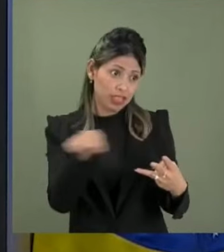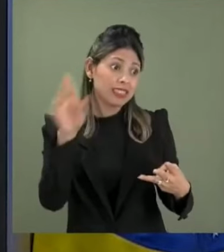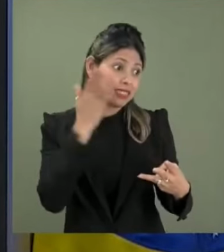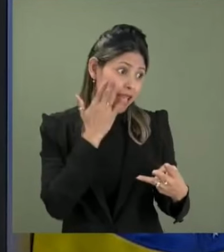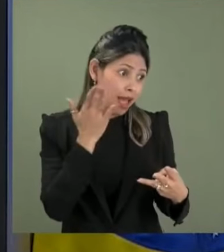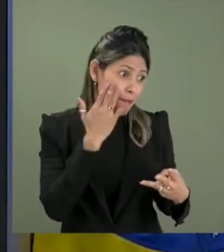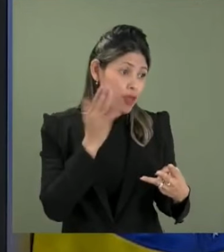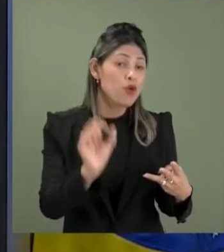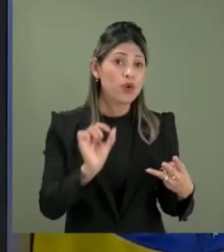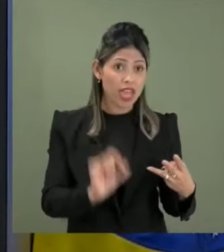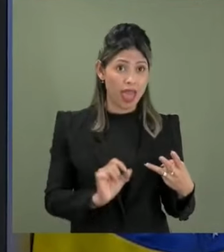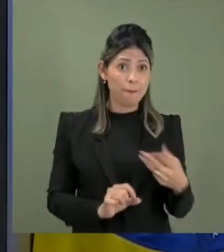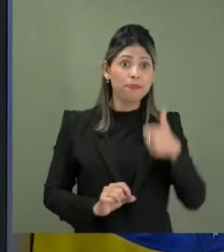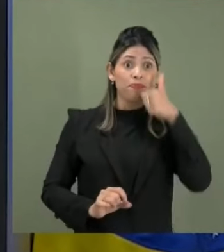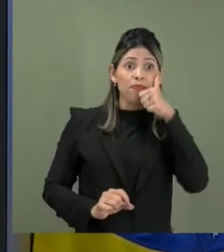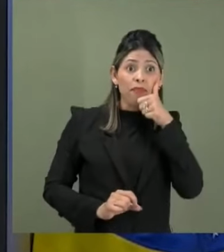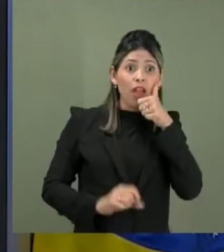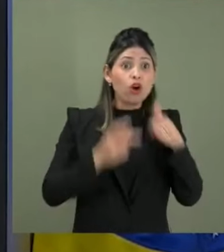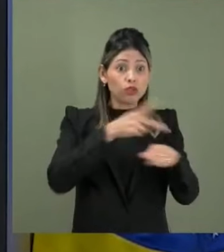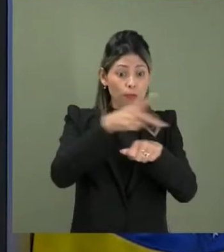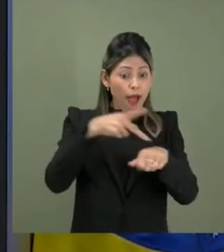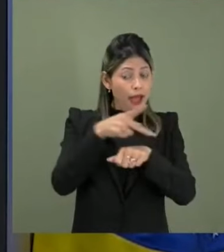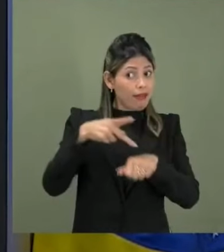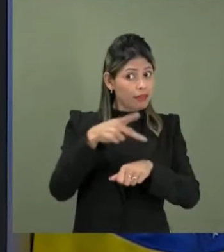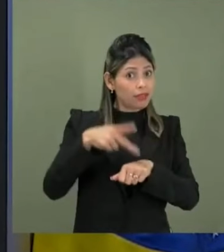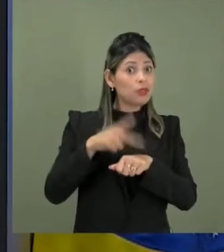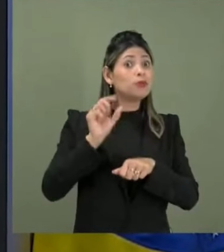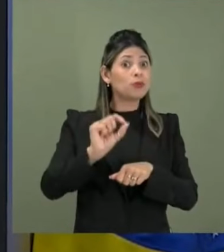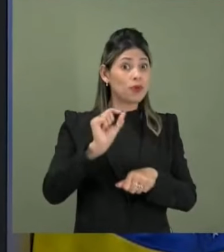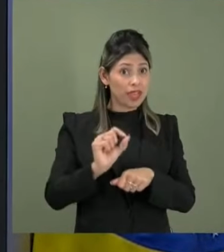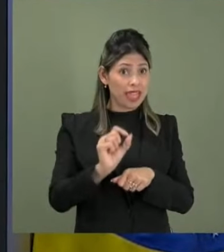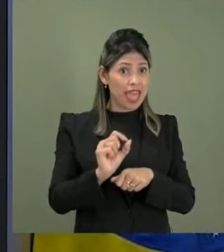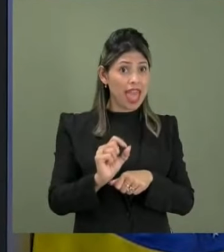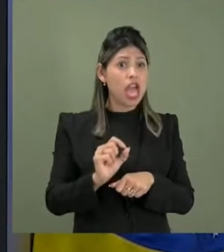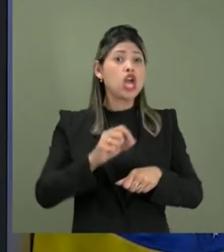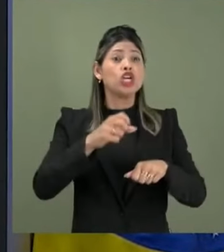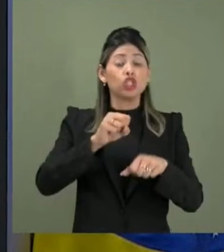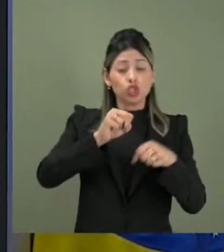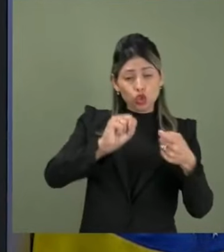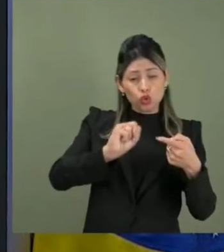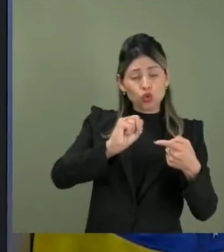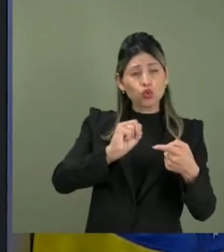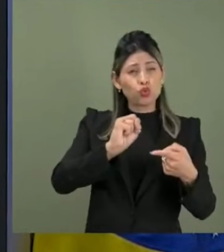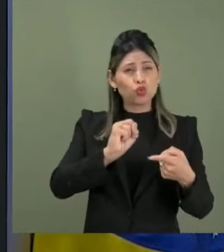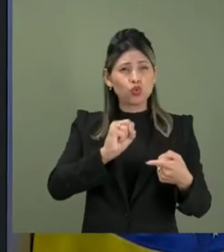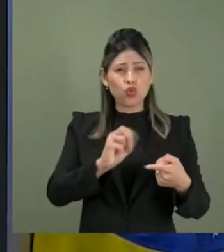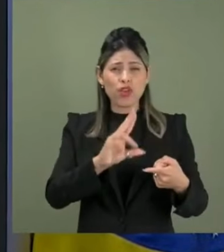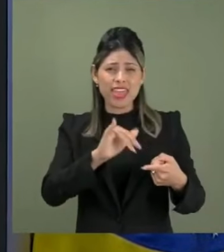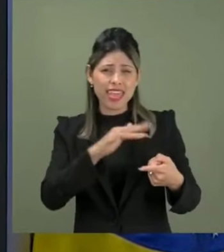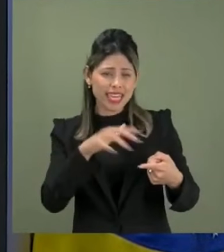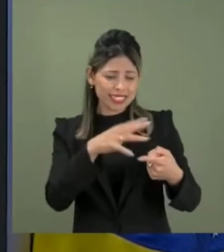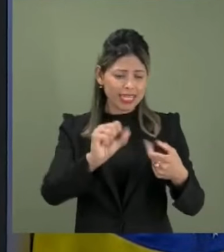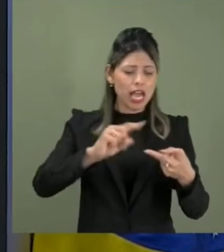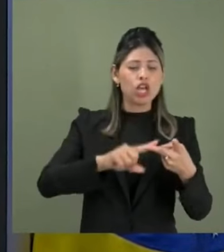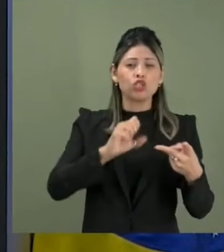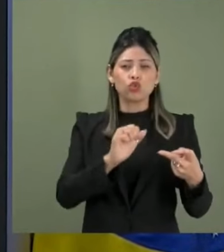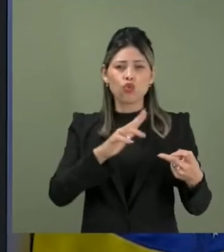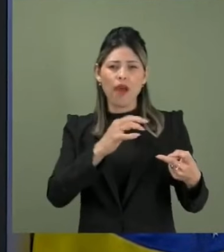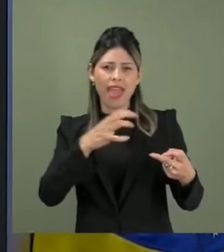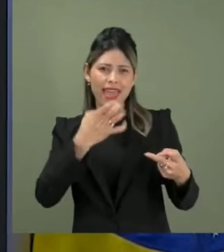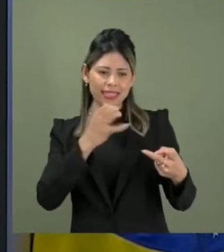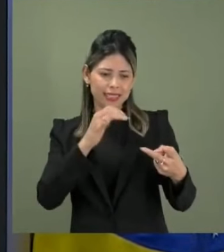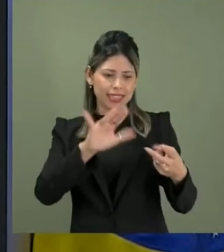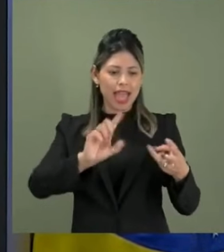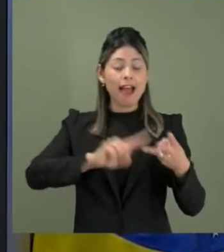os países neutros na guerra, como a Suíça, Suécia, Espanha e até o Vaticano,